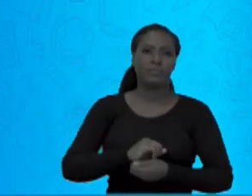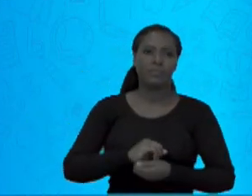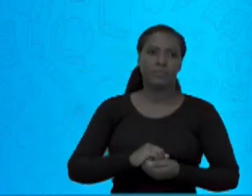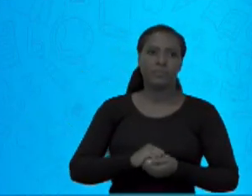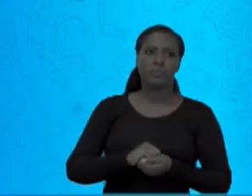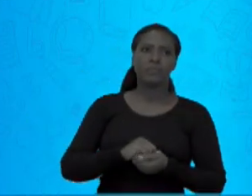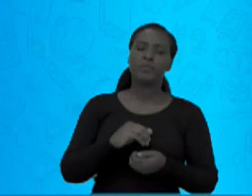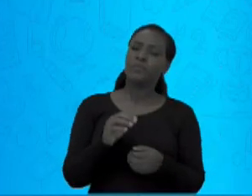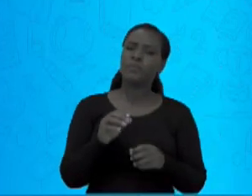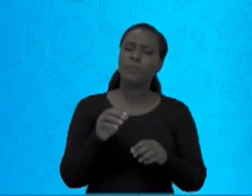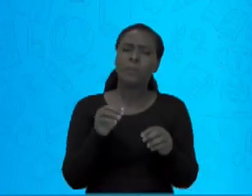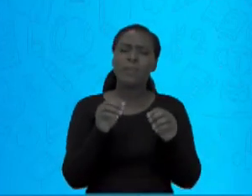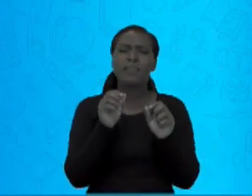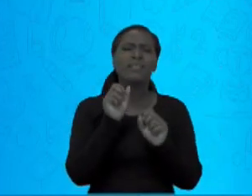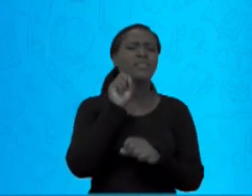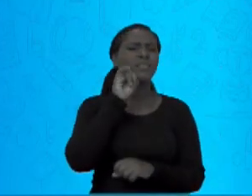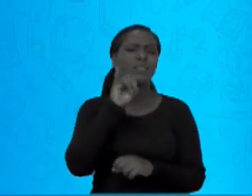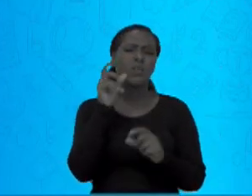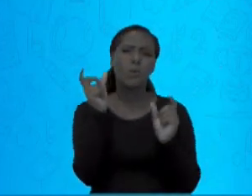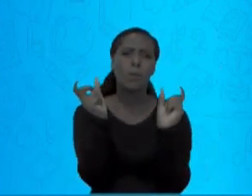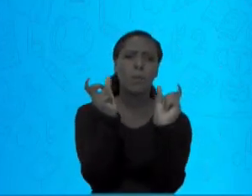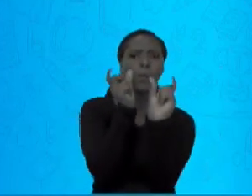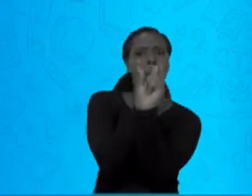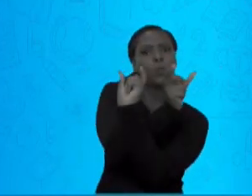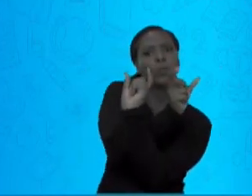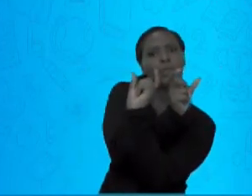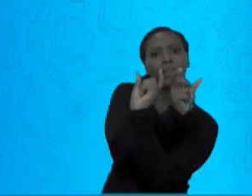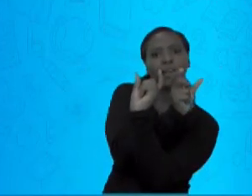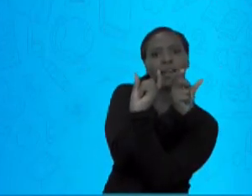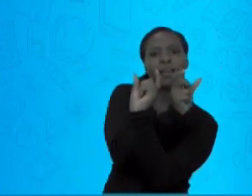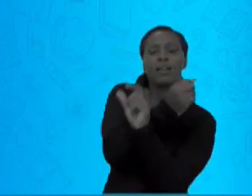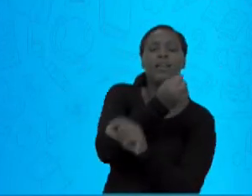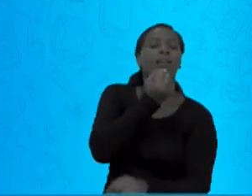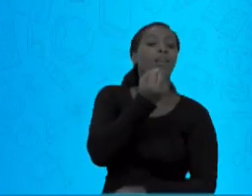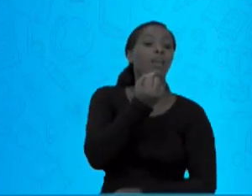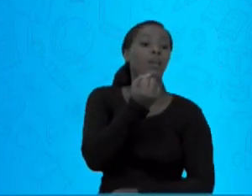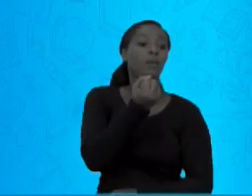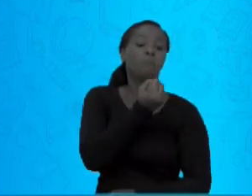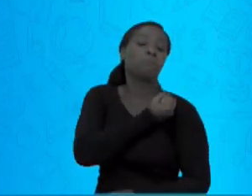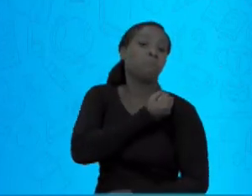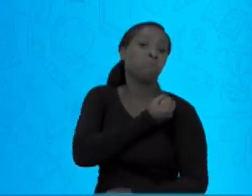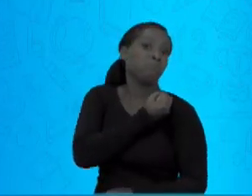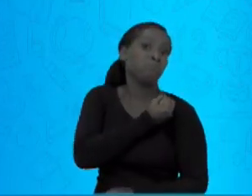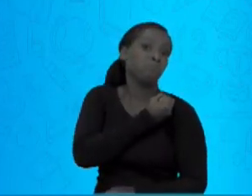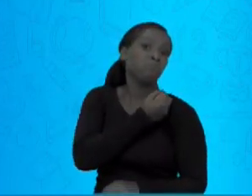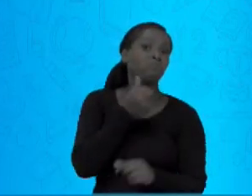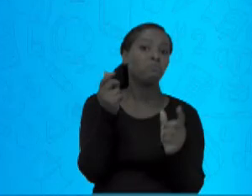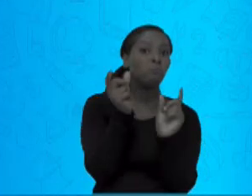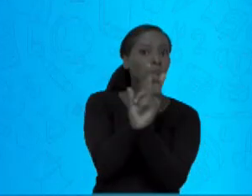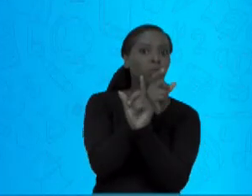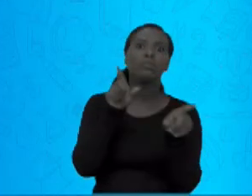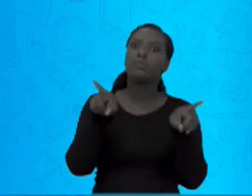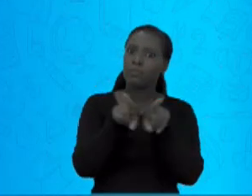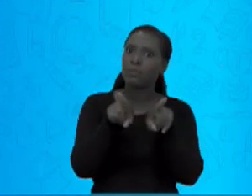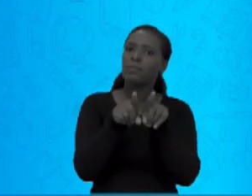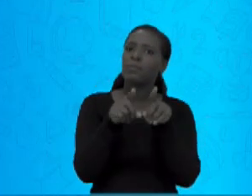Ao mudar a posição de um algarismo, mudamos o número. Por exemplo, olha,